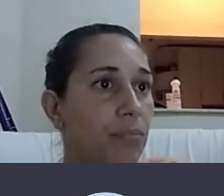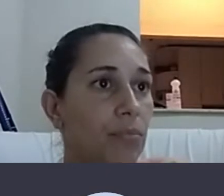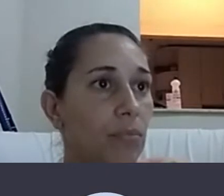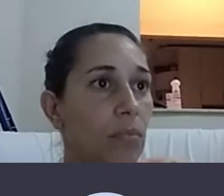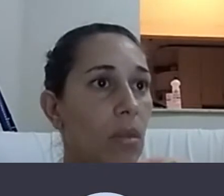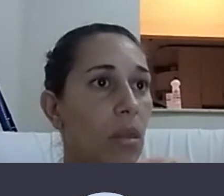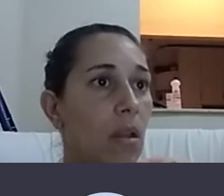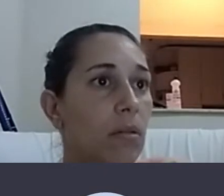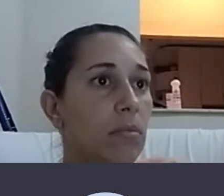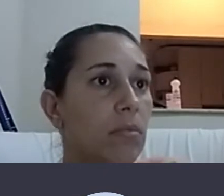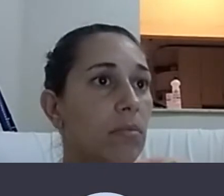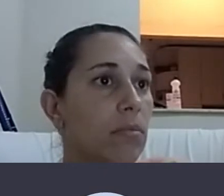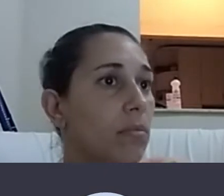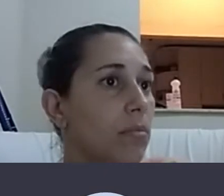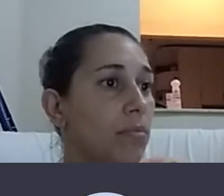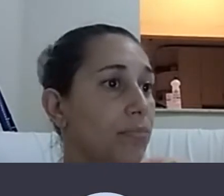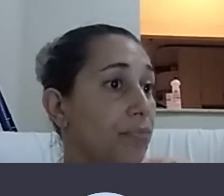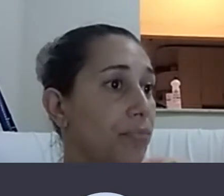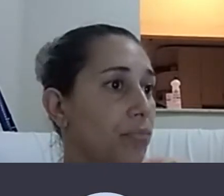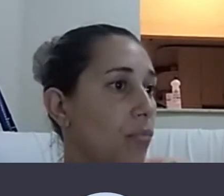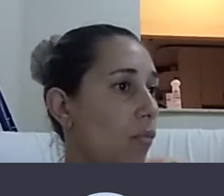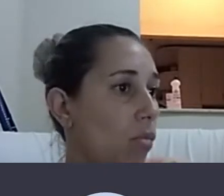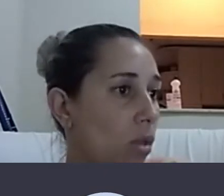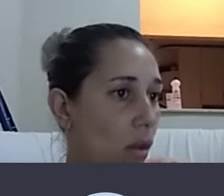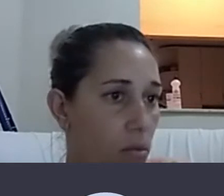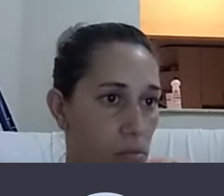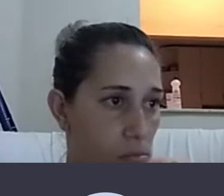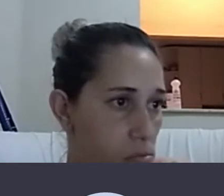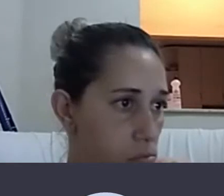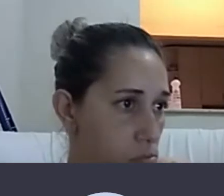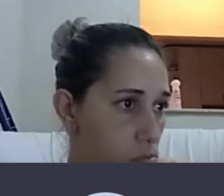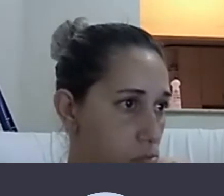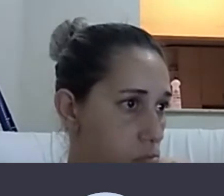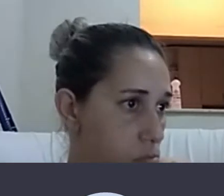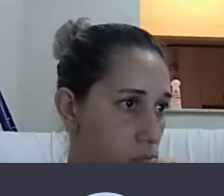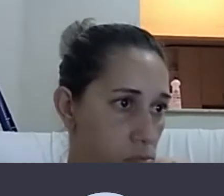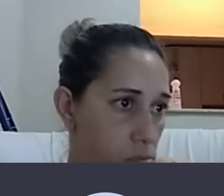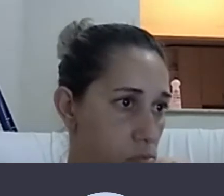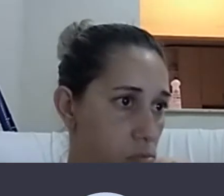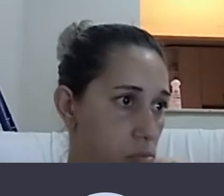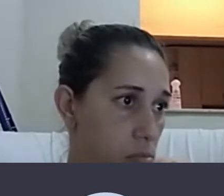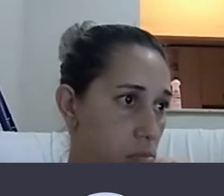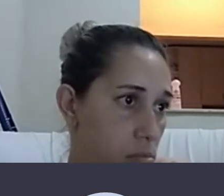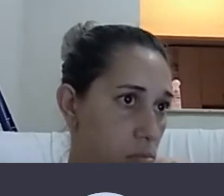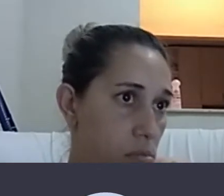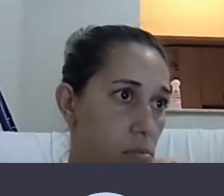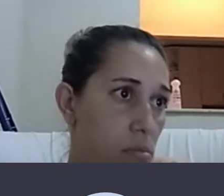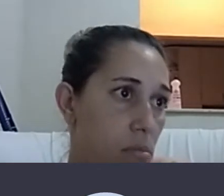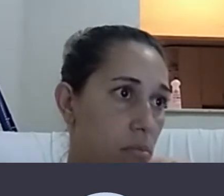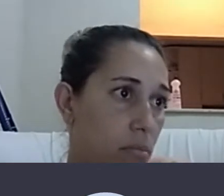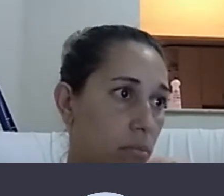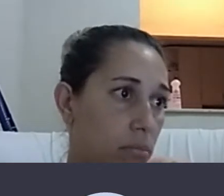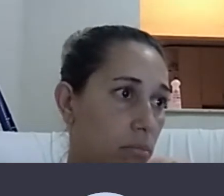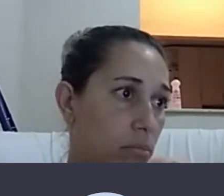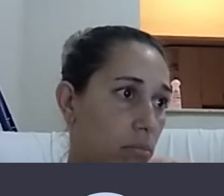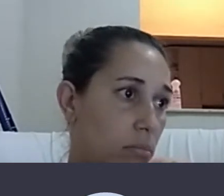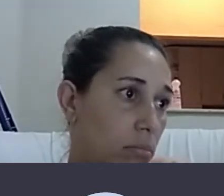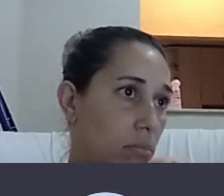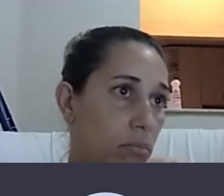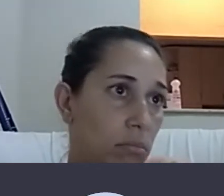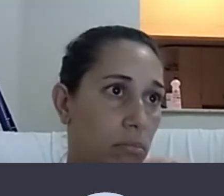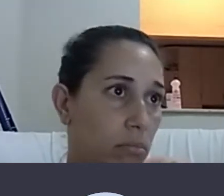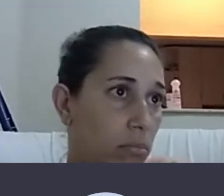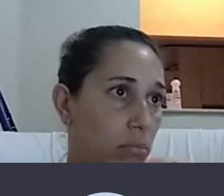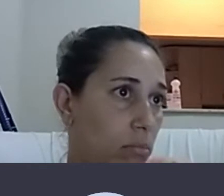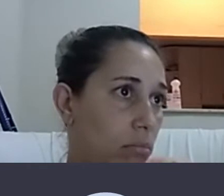O Congresso Nacional Brasileiro já aprovou uma proposta do governo que garante até R$ 1.200 por família os trabalhadores